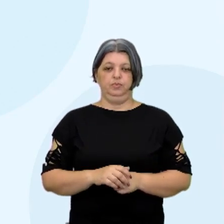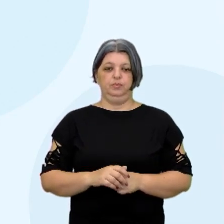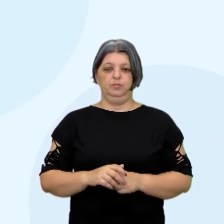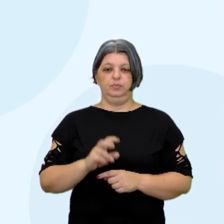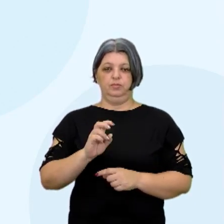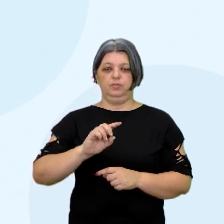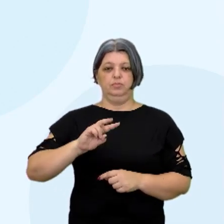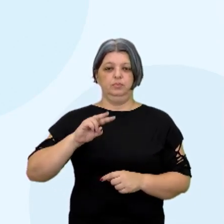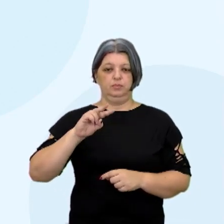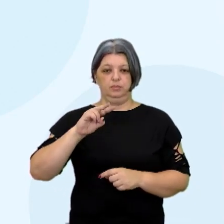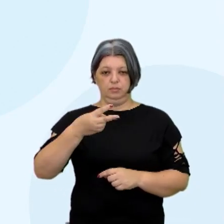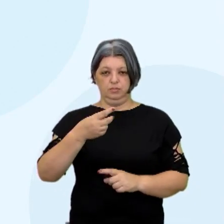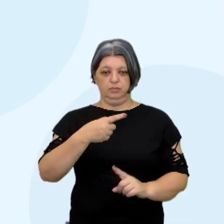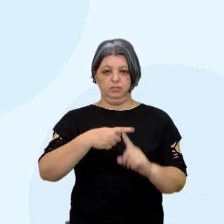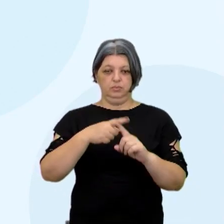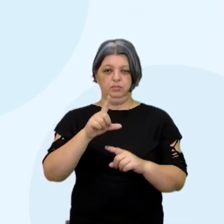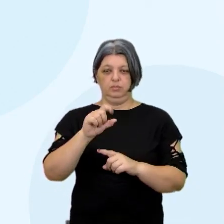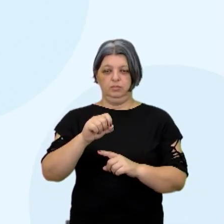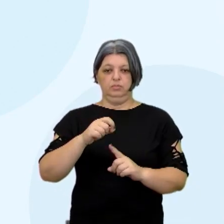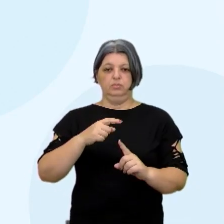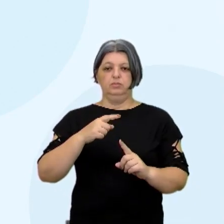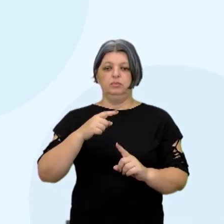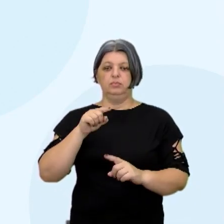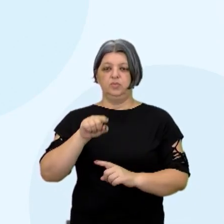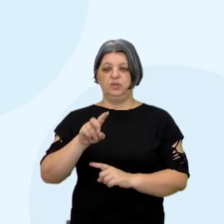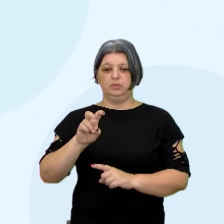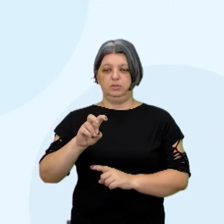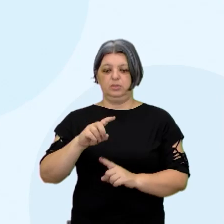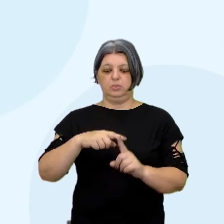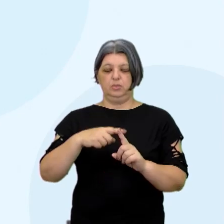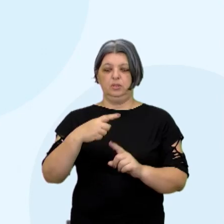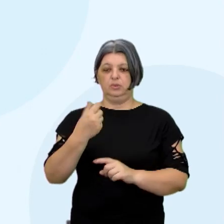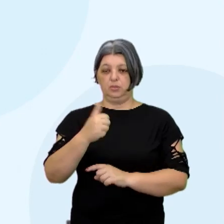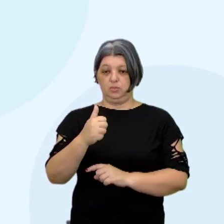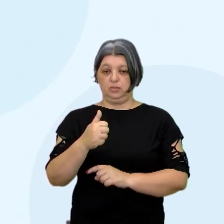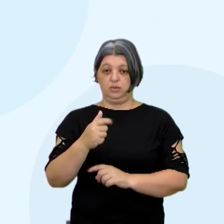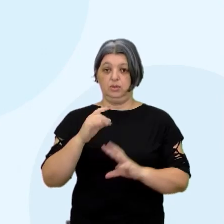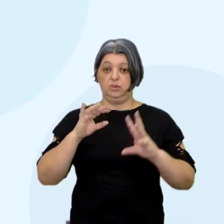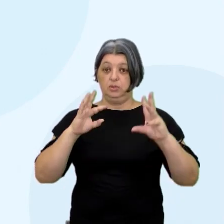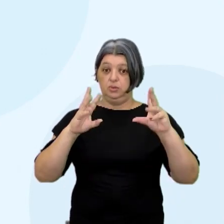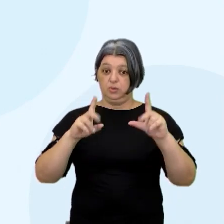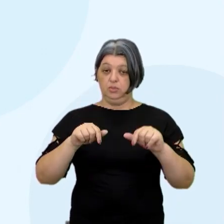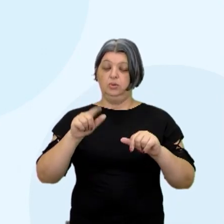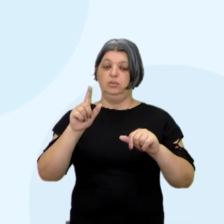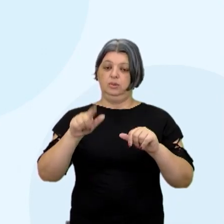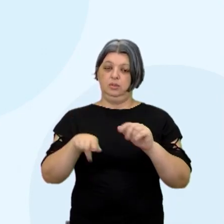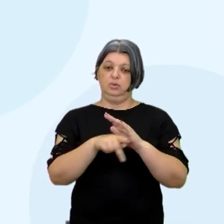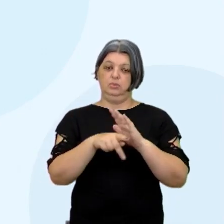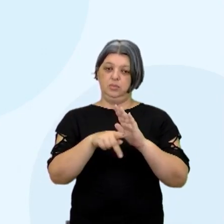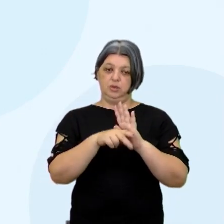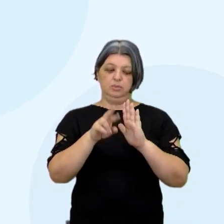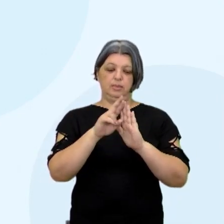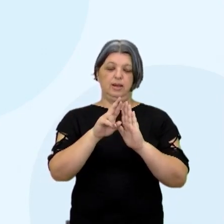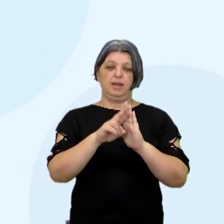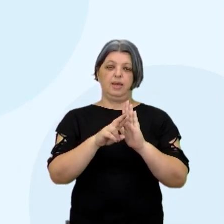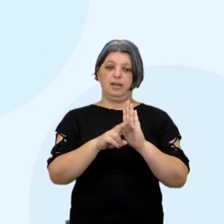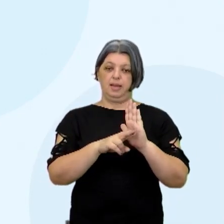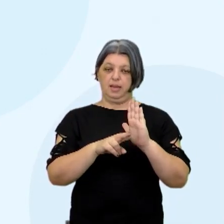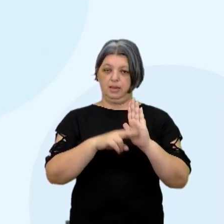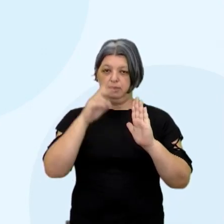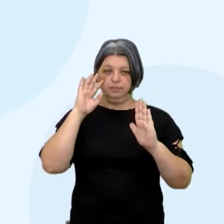quadrado mas 10 vezes cinco mais 11 repare que tudo é a partir da lei né